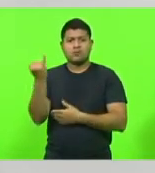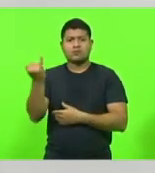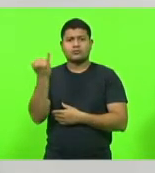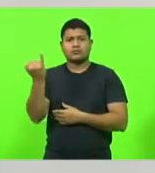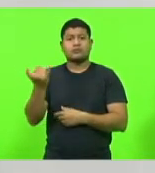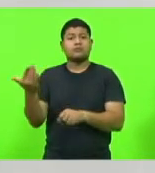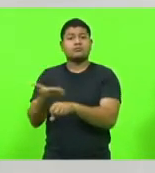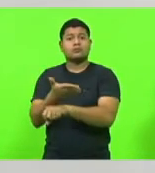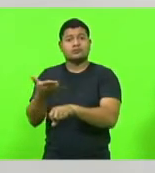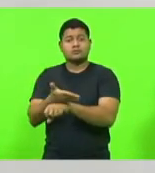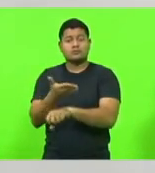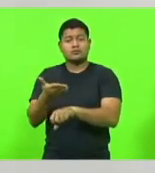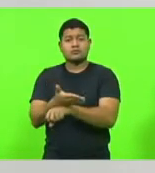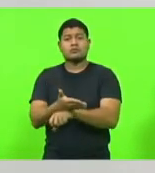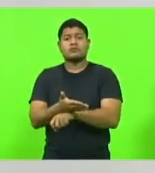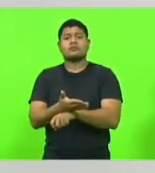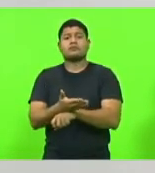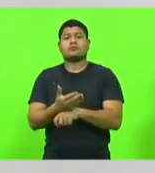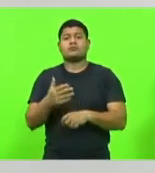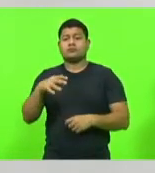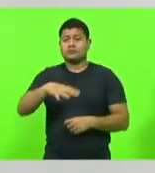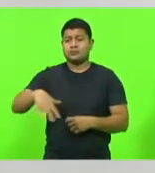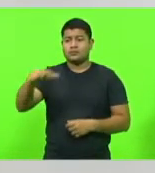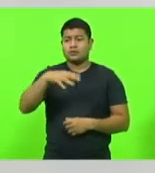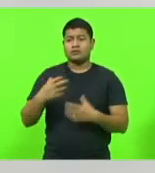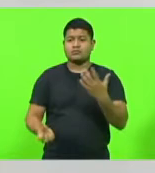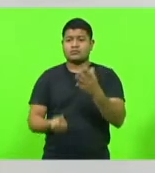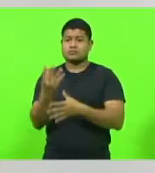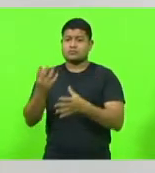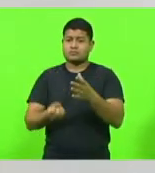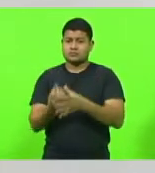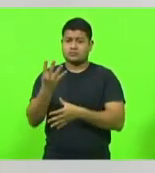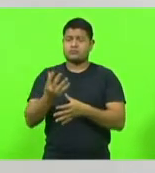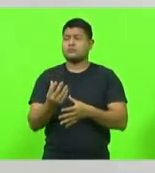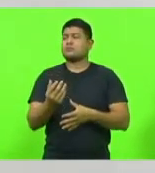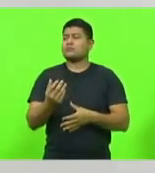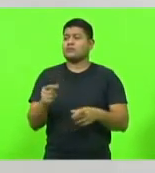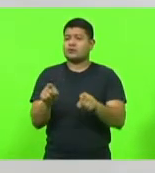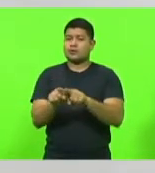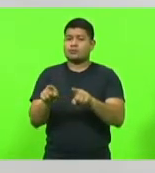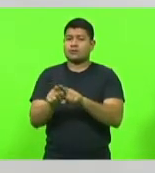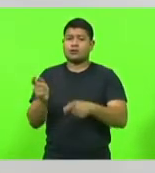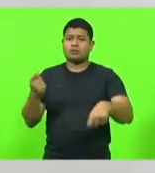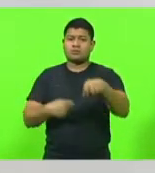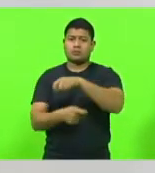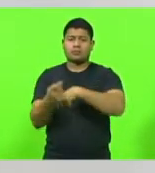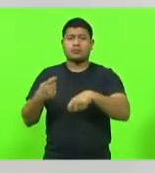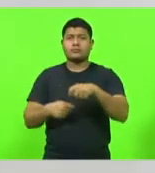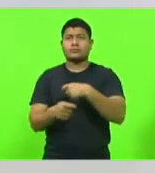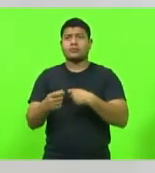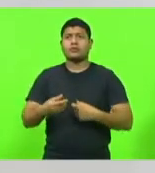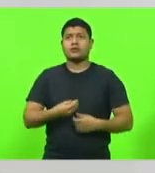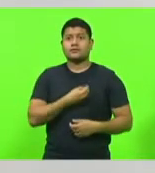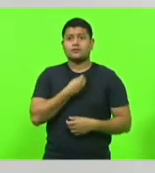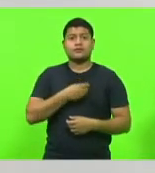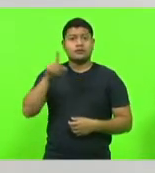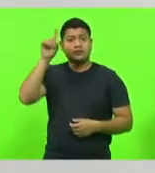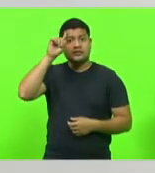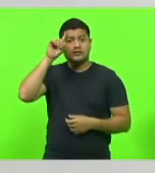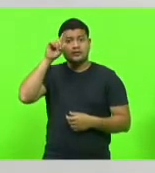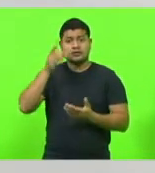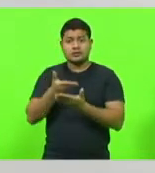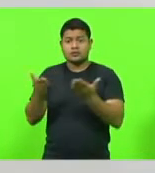efetiva do setor produtivo e do setor de negócios de Jaraguá do Sul na vida, no dia a dia das